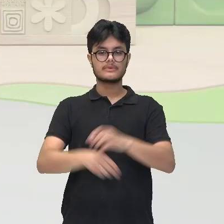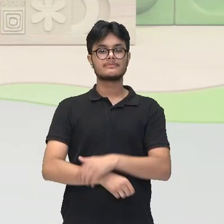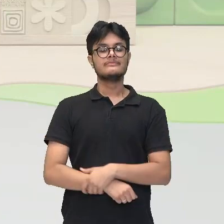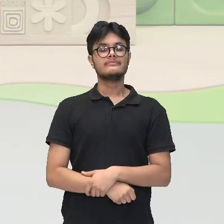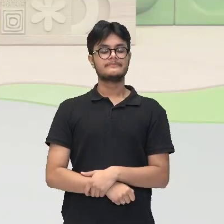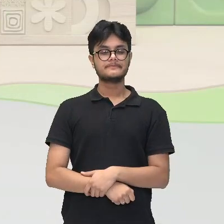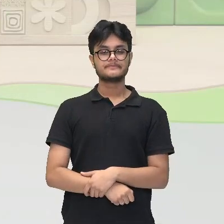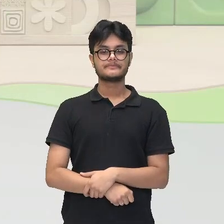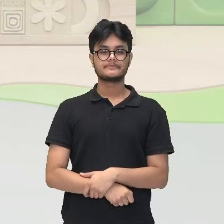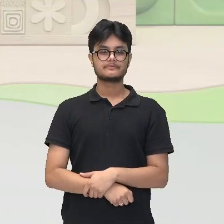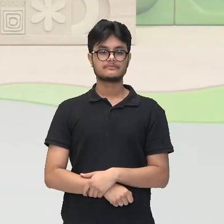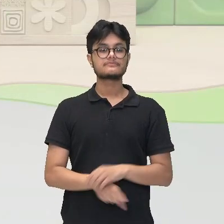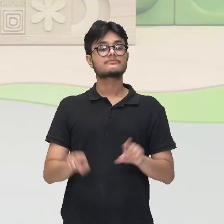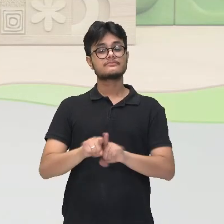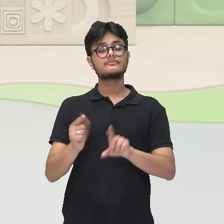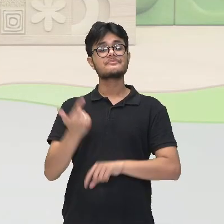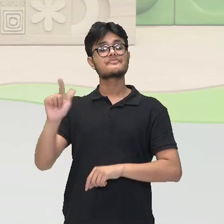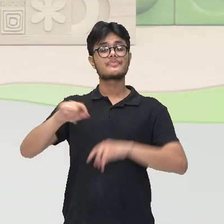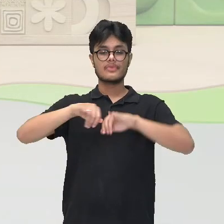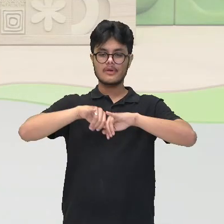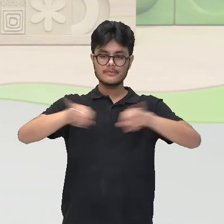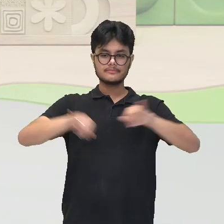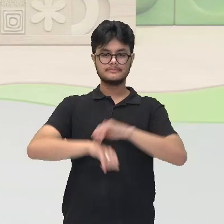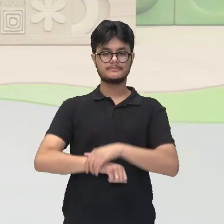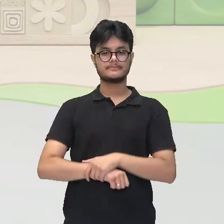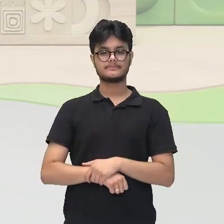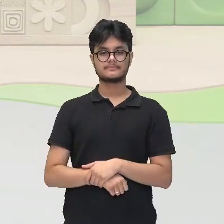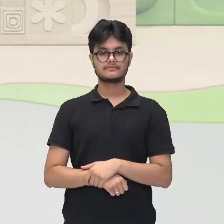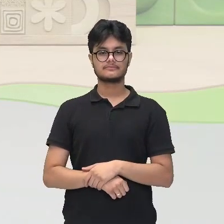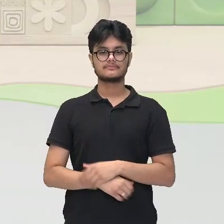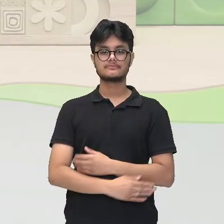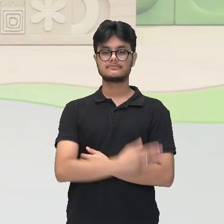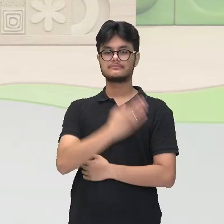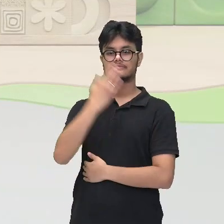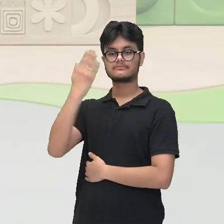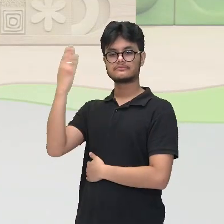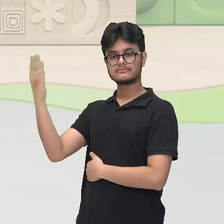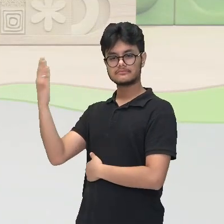aqui nós vamos ver outra campanha, e essa outra campanha que nós